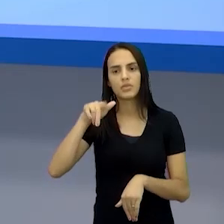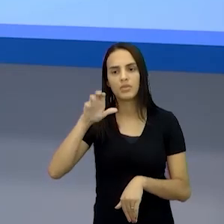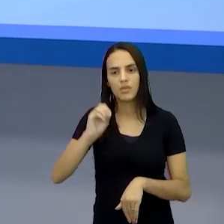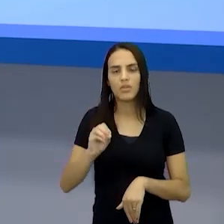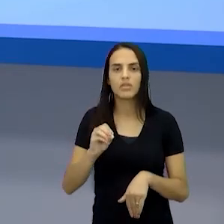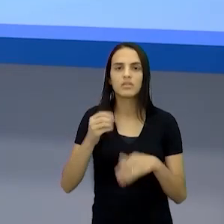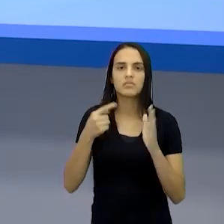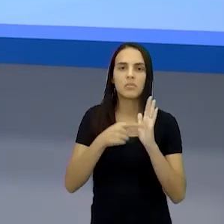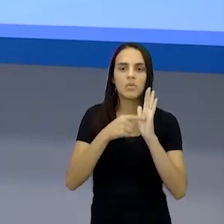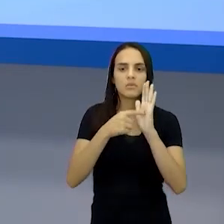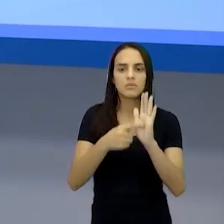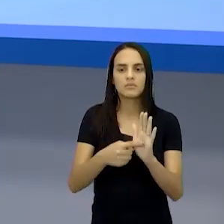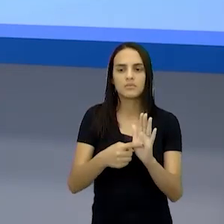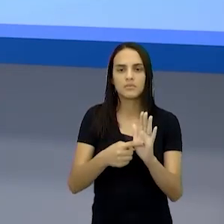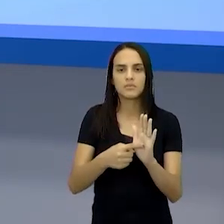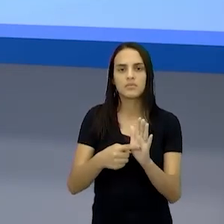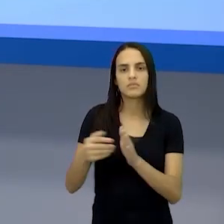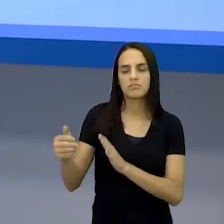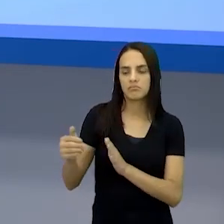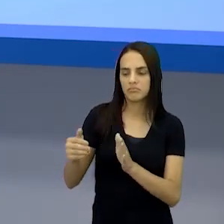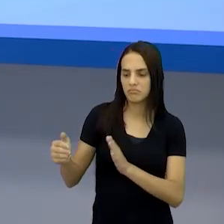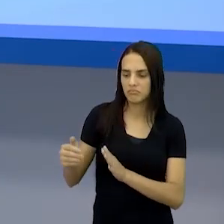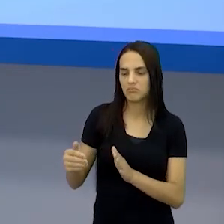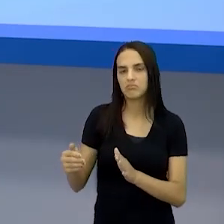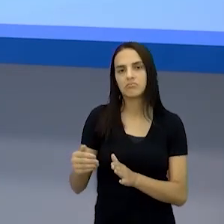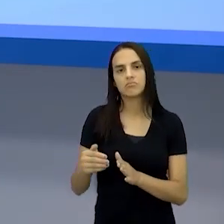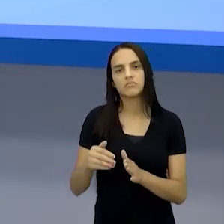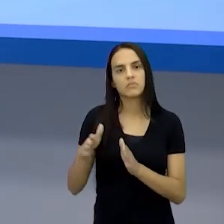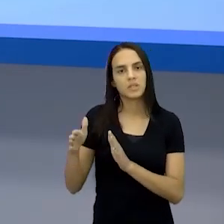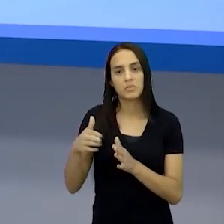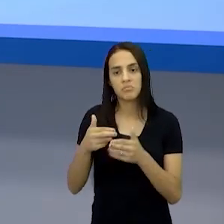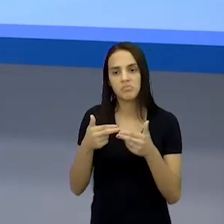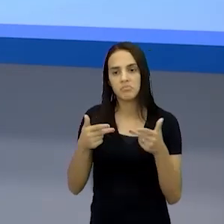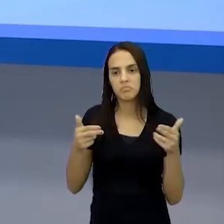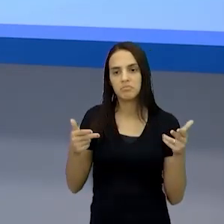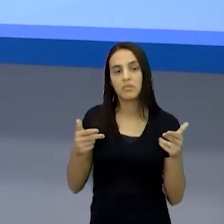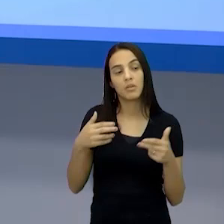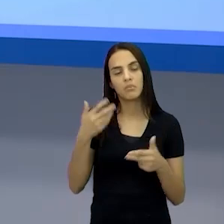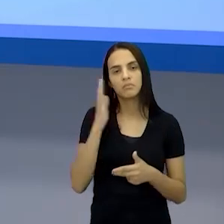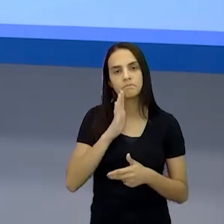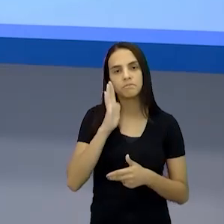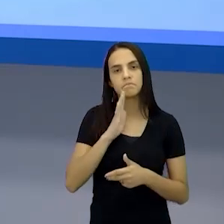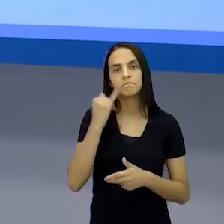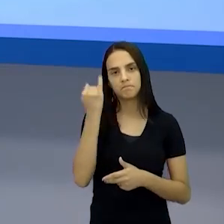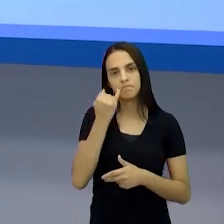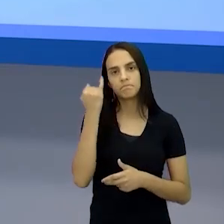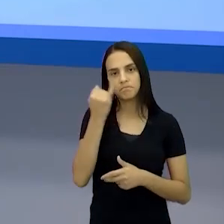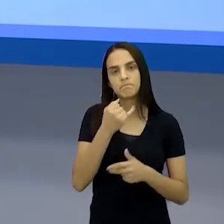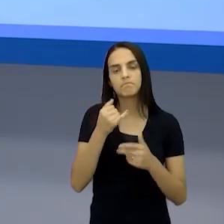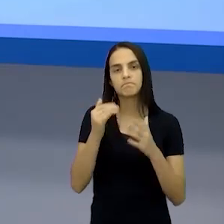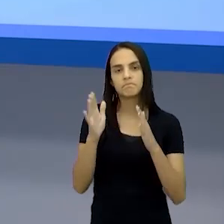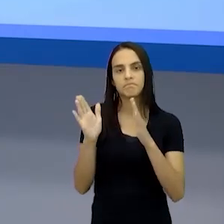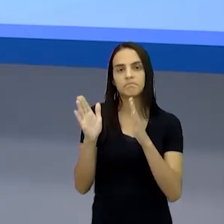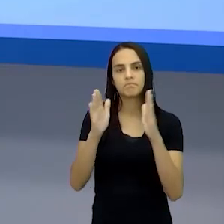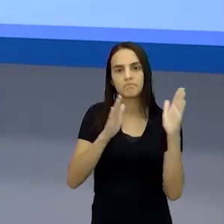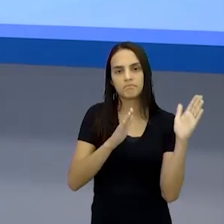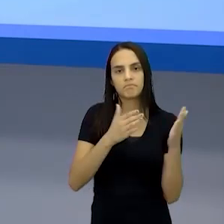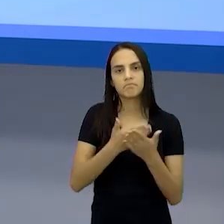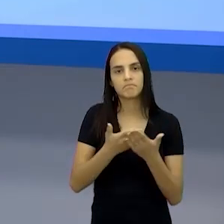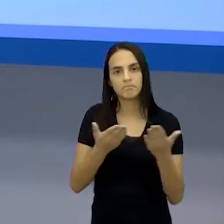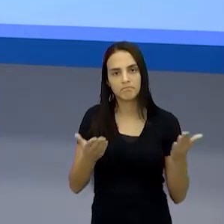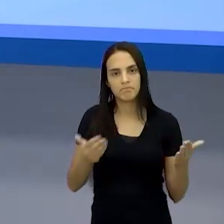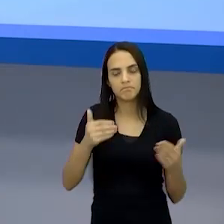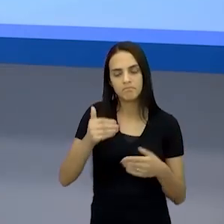os eos, as eras, os períodos. Então é muito legal, a gente vai estar passando isso aqui para vocês